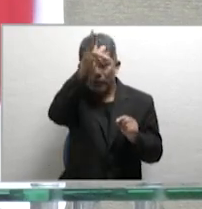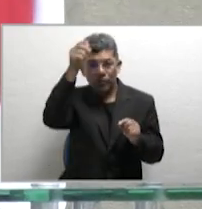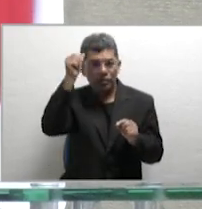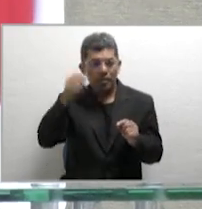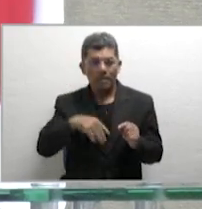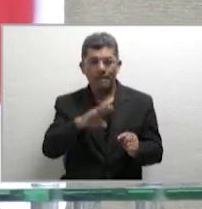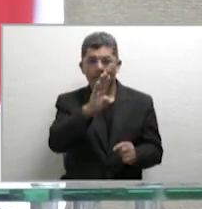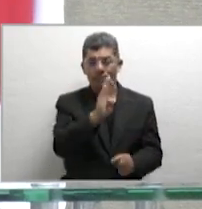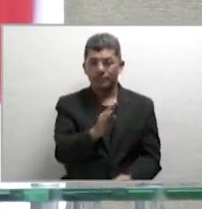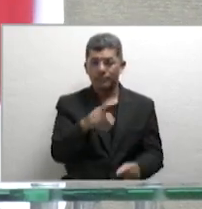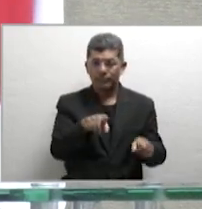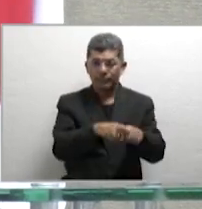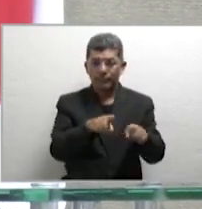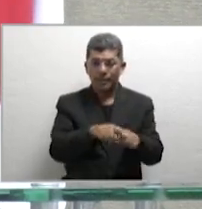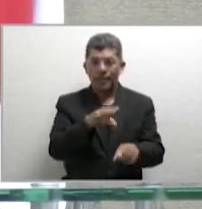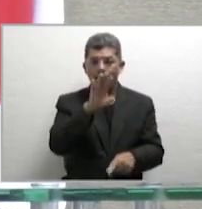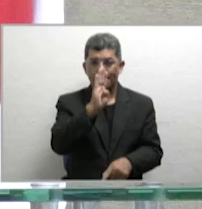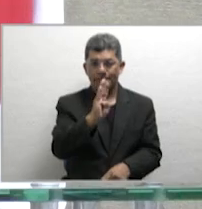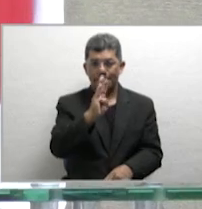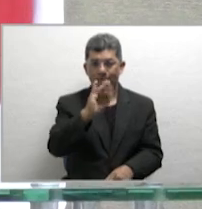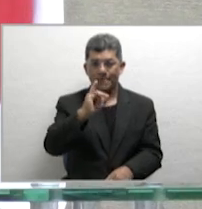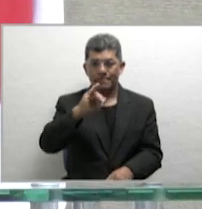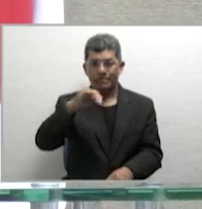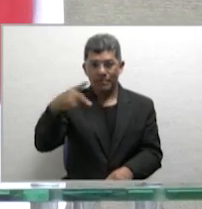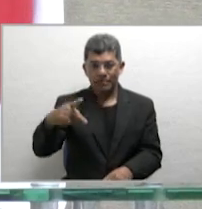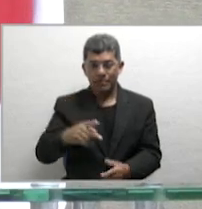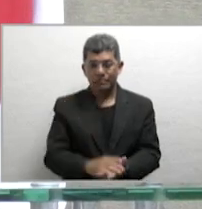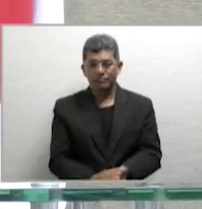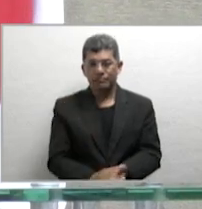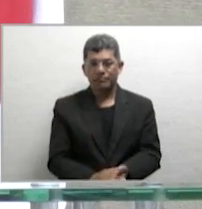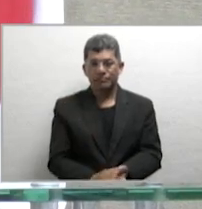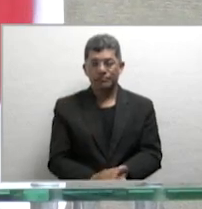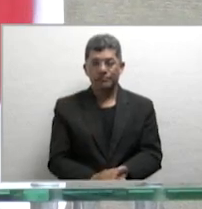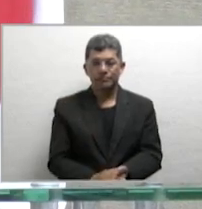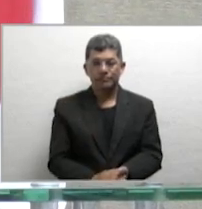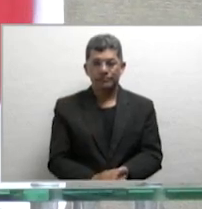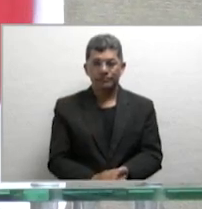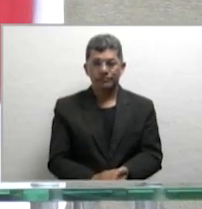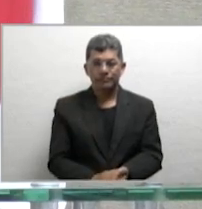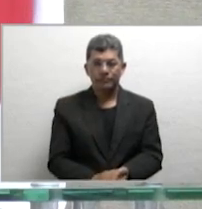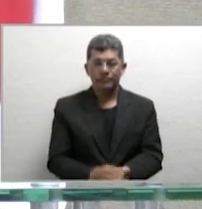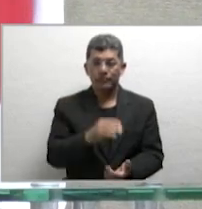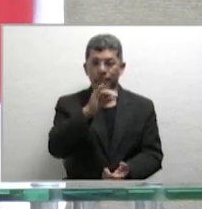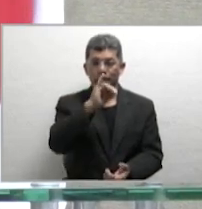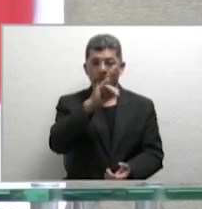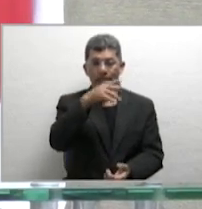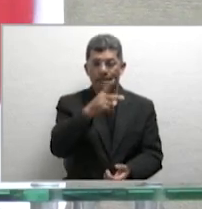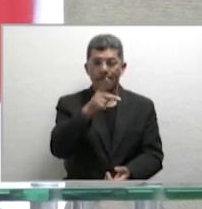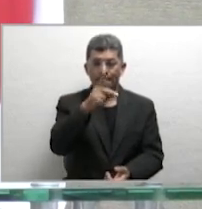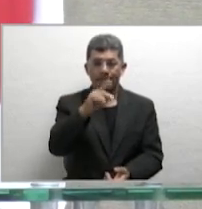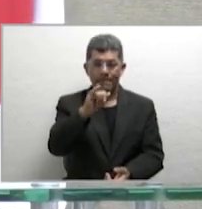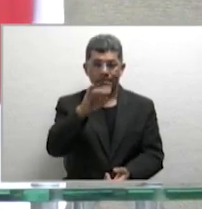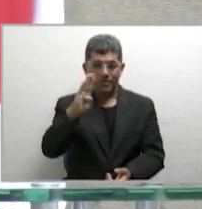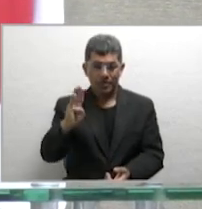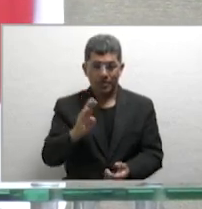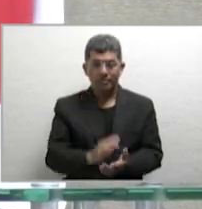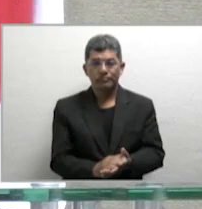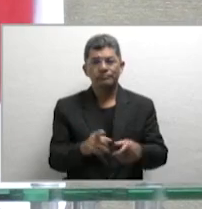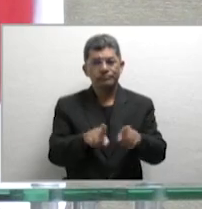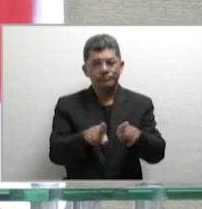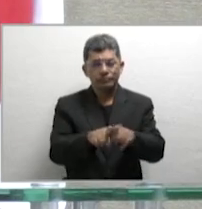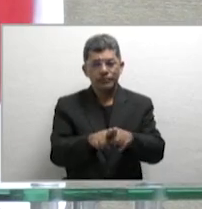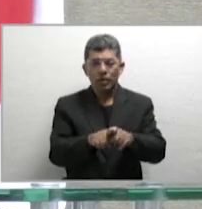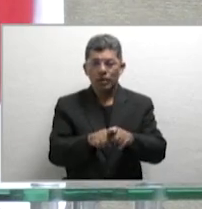PIB muito alto, contudo, 58% do seu povo ainda vive,